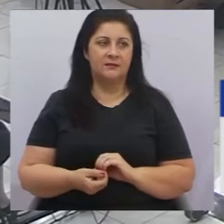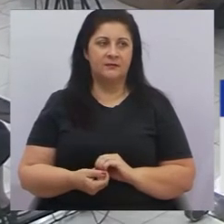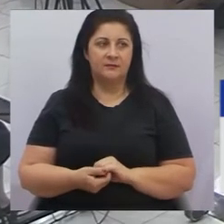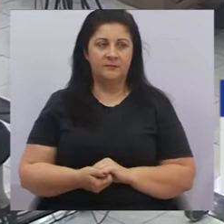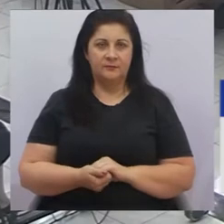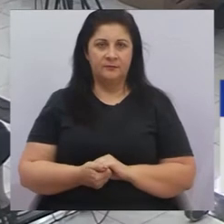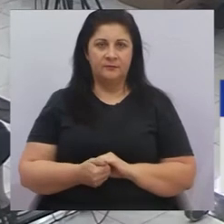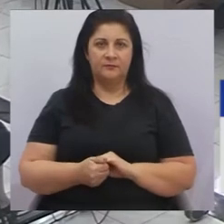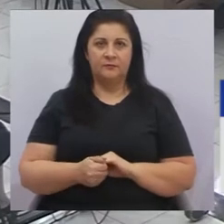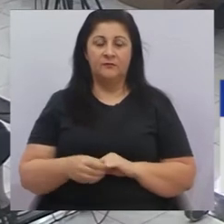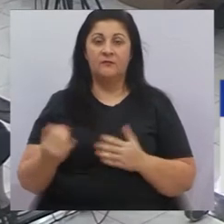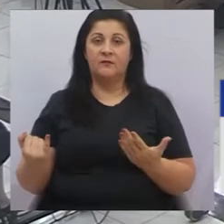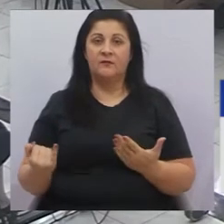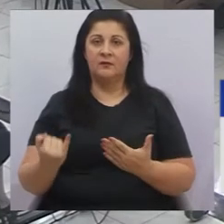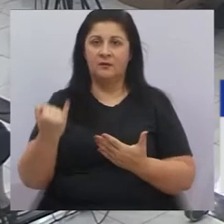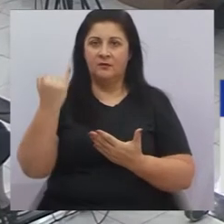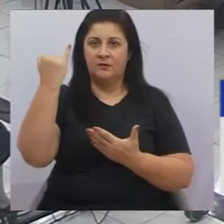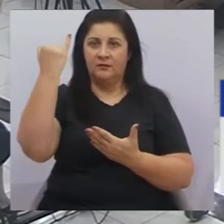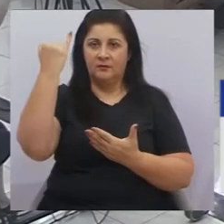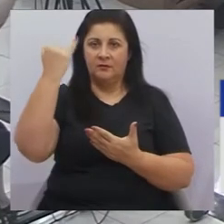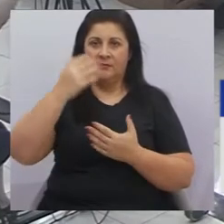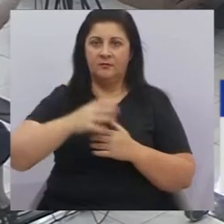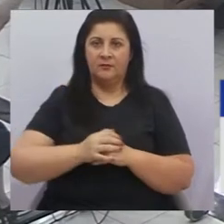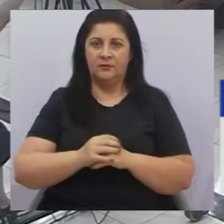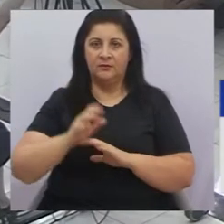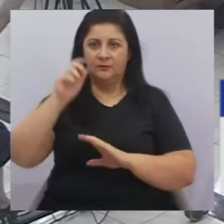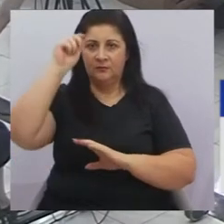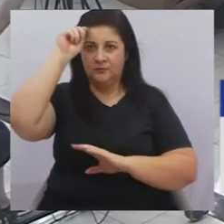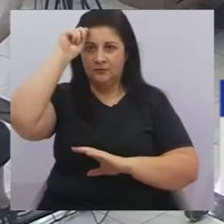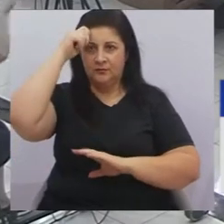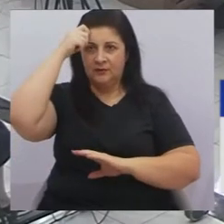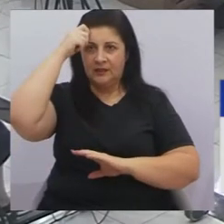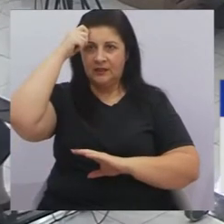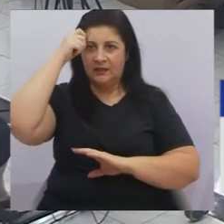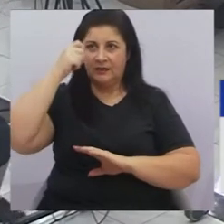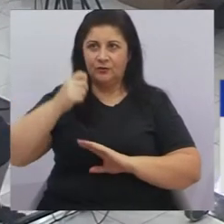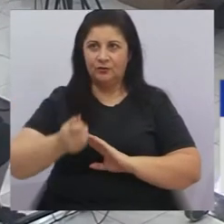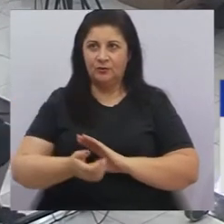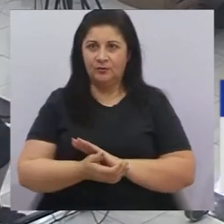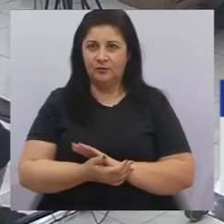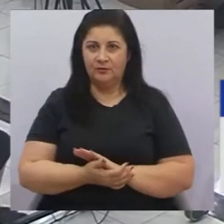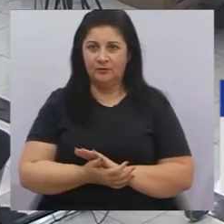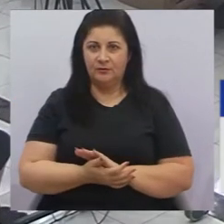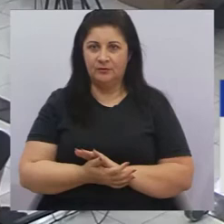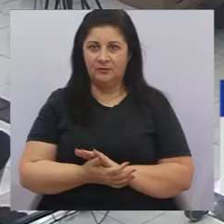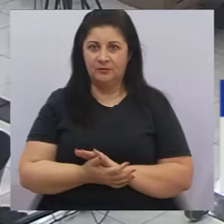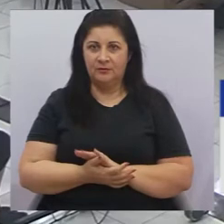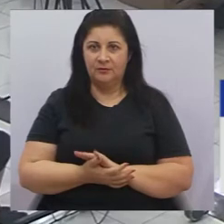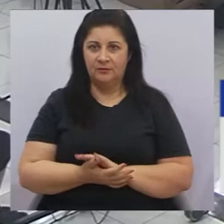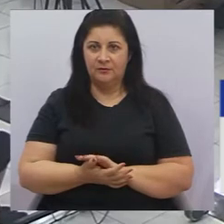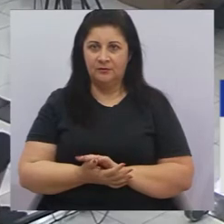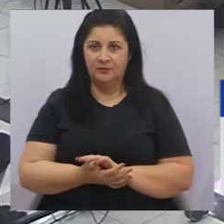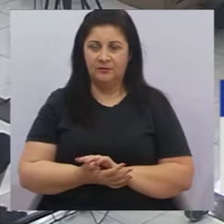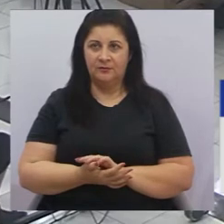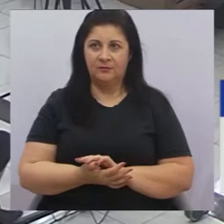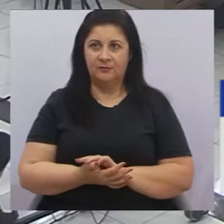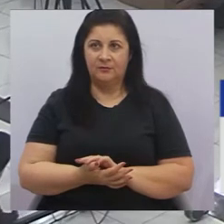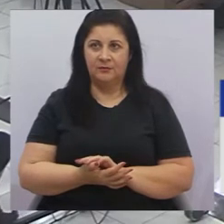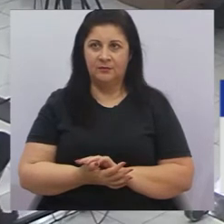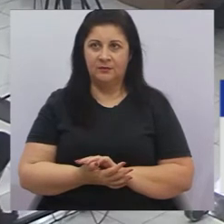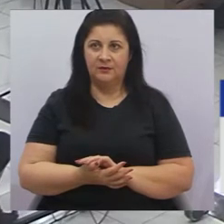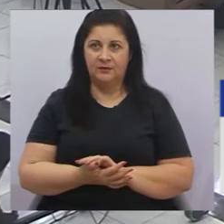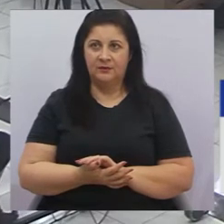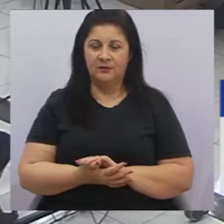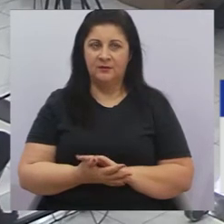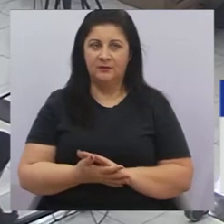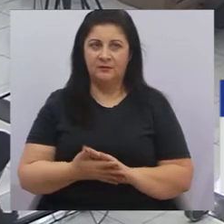da valorização do negro, da valorização do índio, da valorização de todos